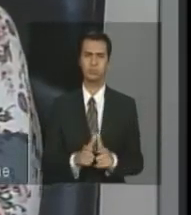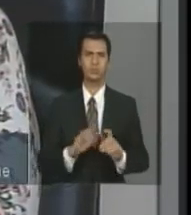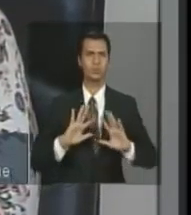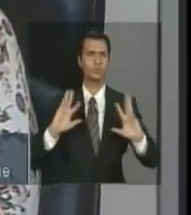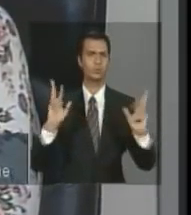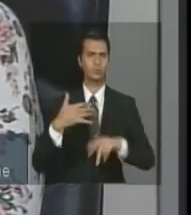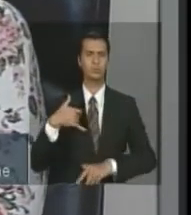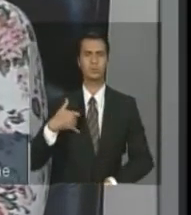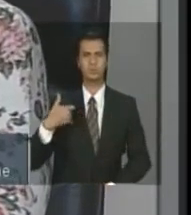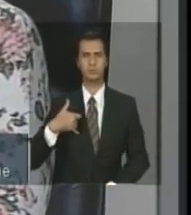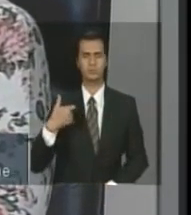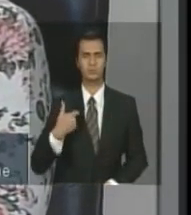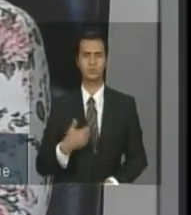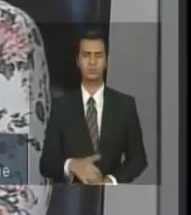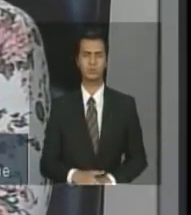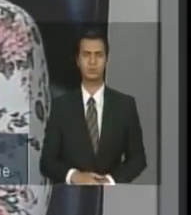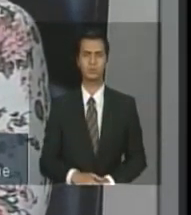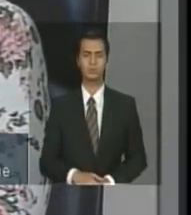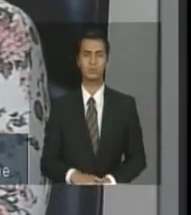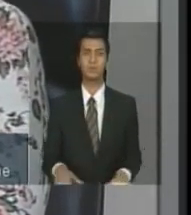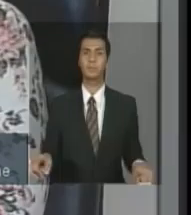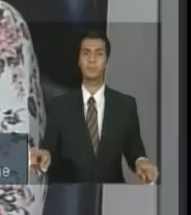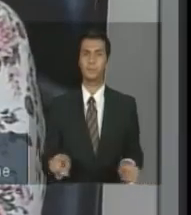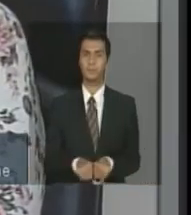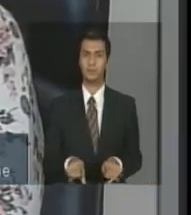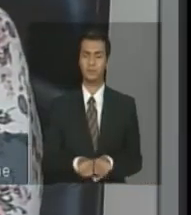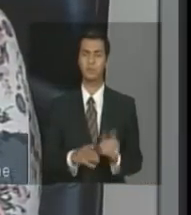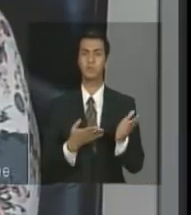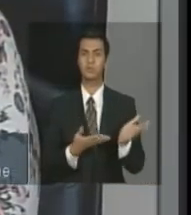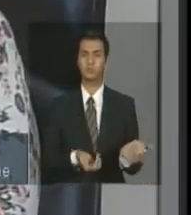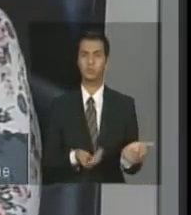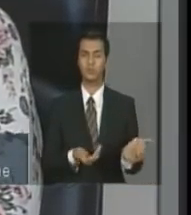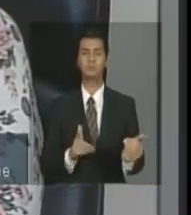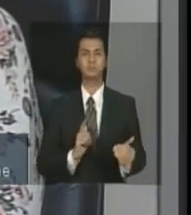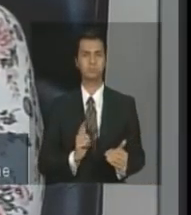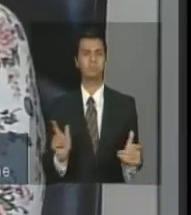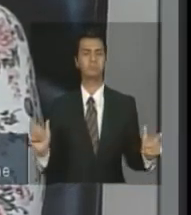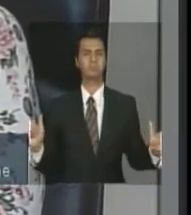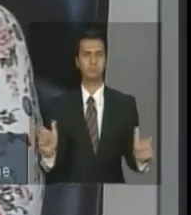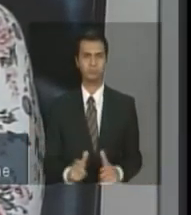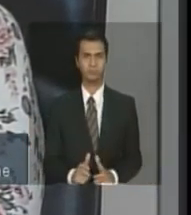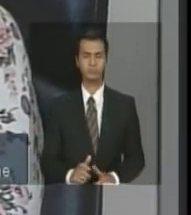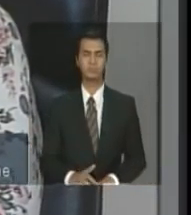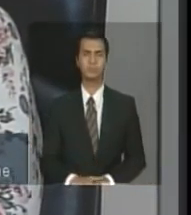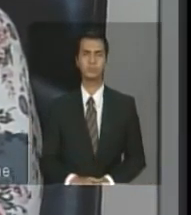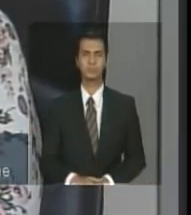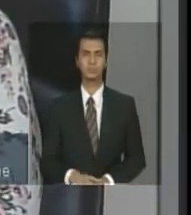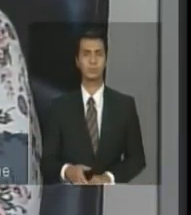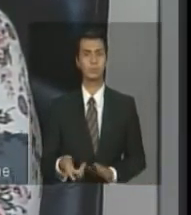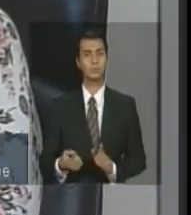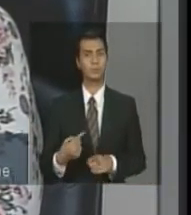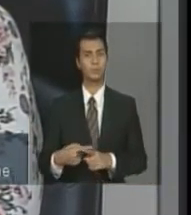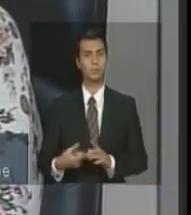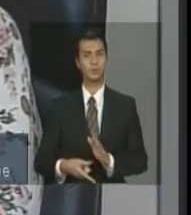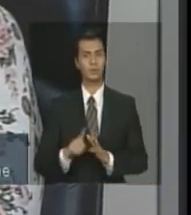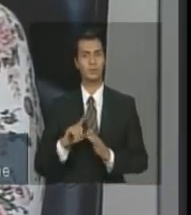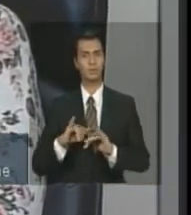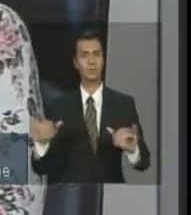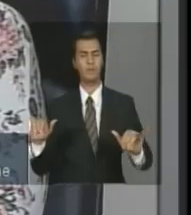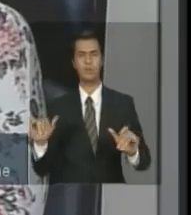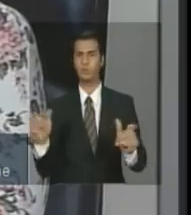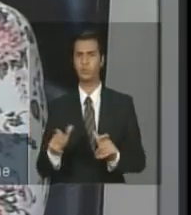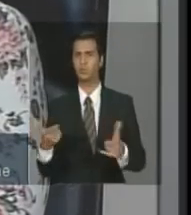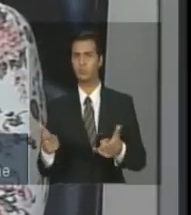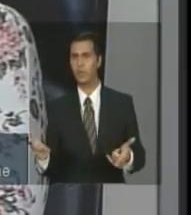de idade, inclusive entre os jovens, ao contrário do que tinha sido divulgado. Então,